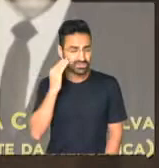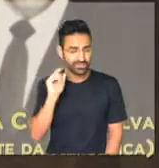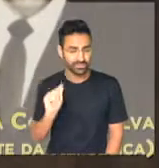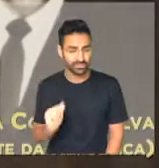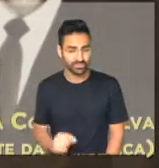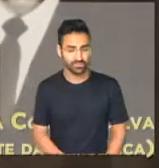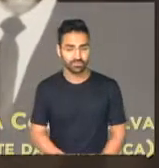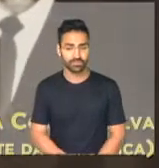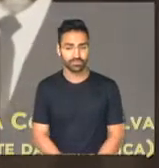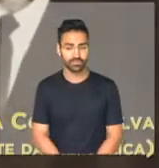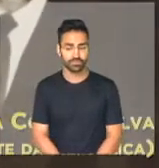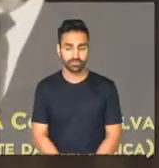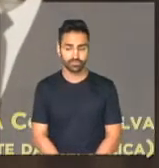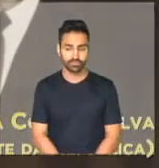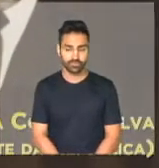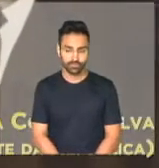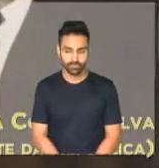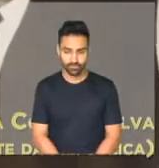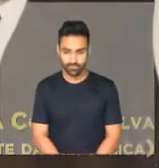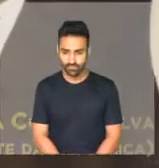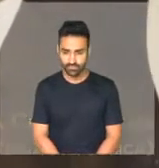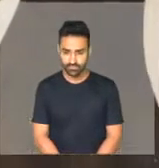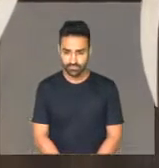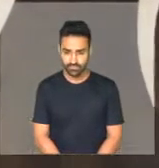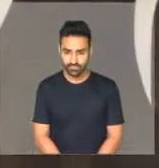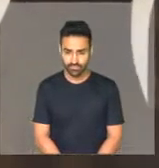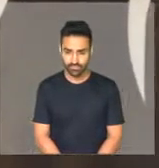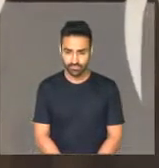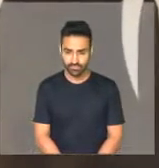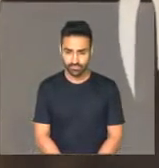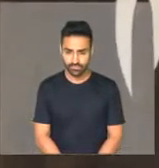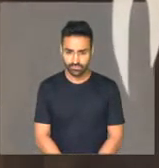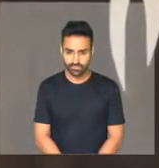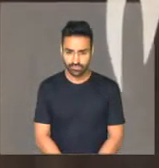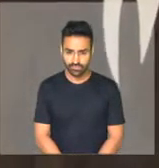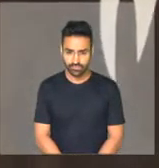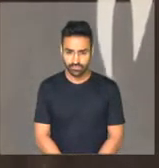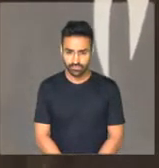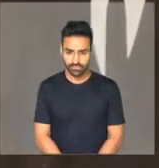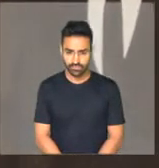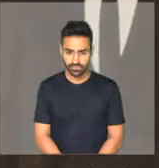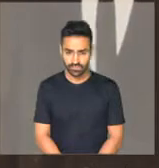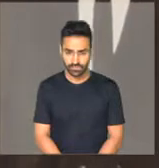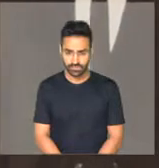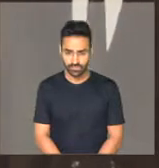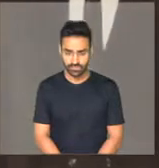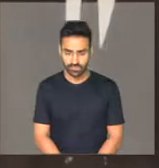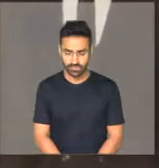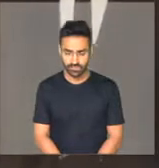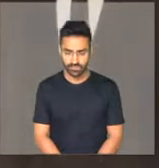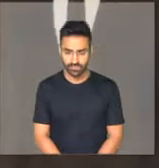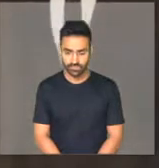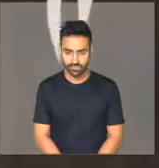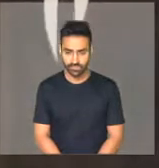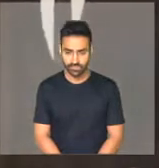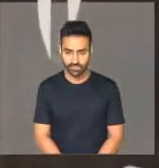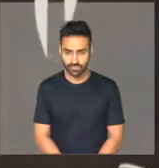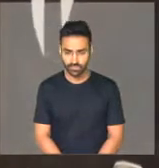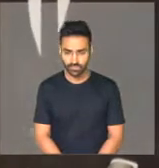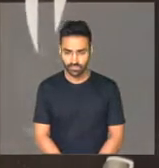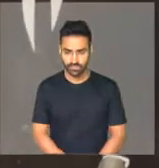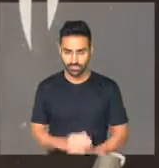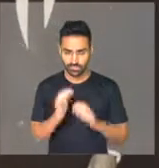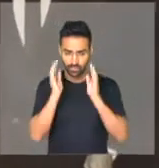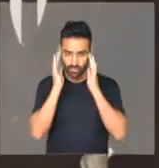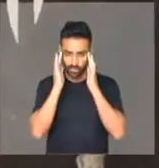motivado essa, não digo, não vou empregar o termo que seria muito forte, mas essa